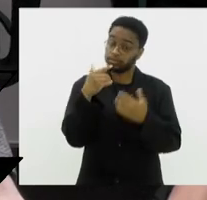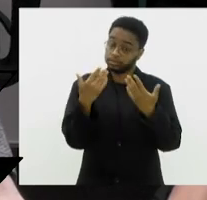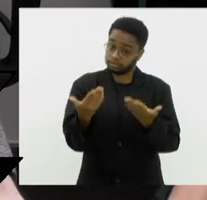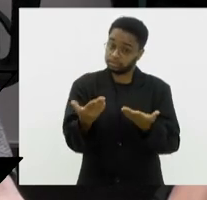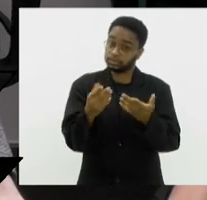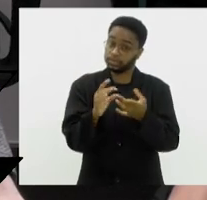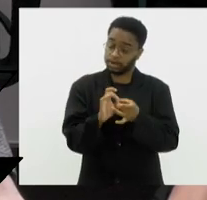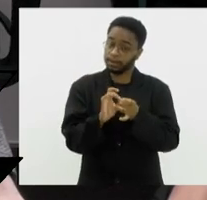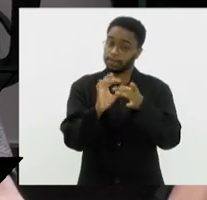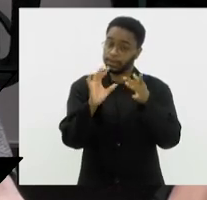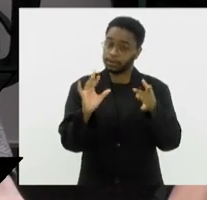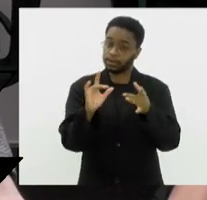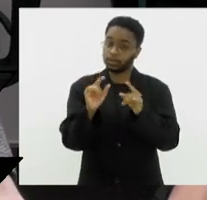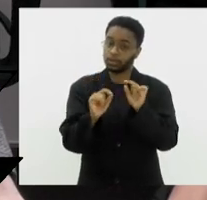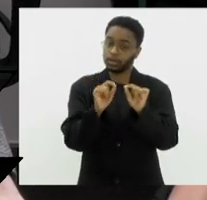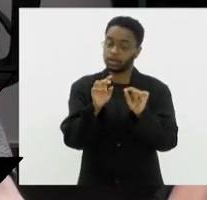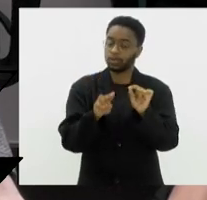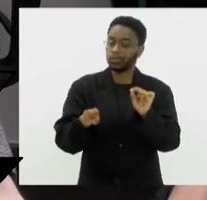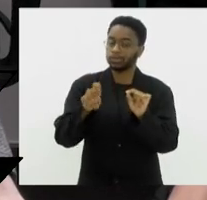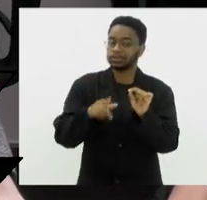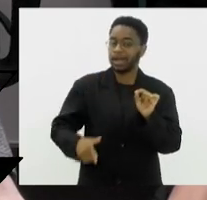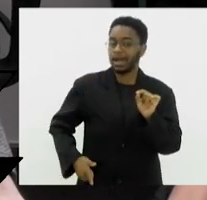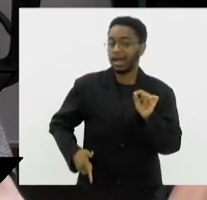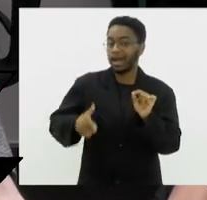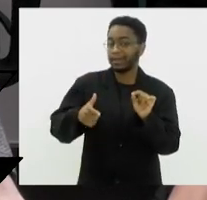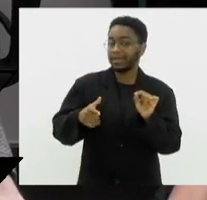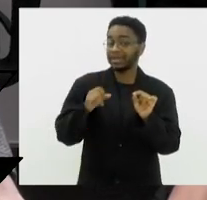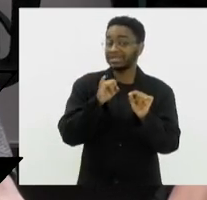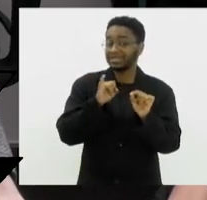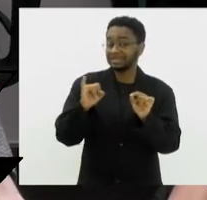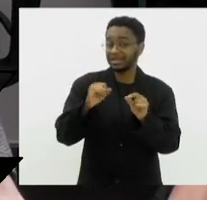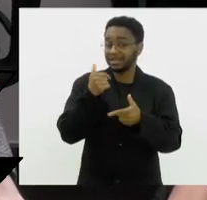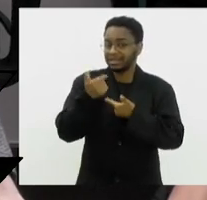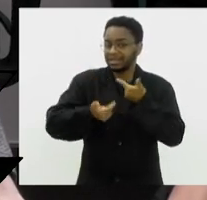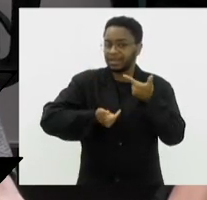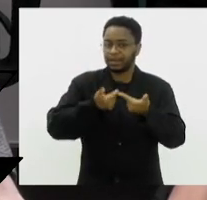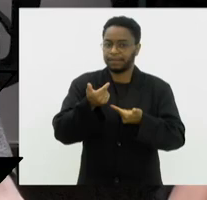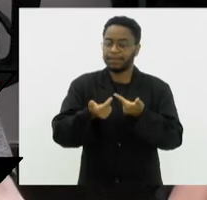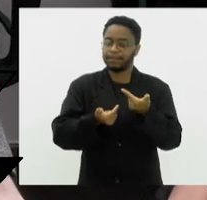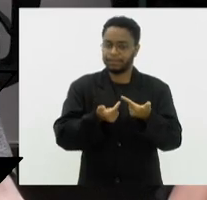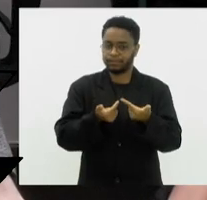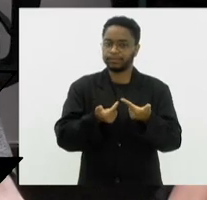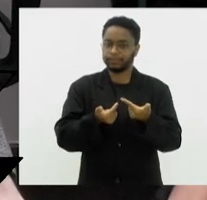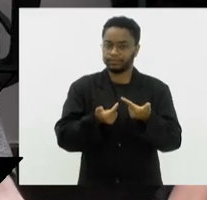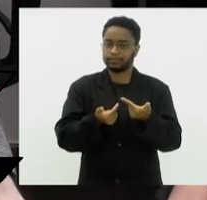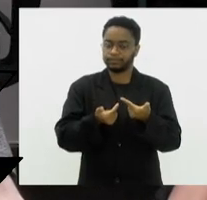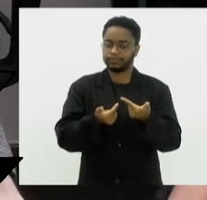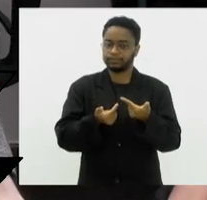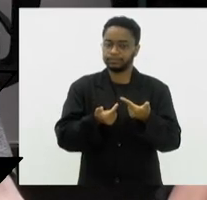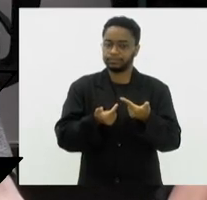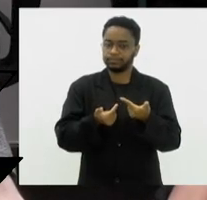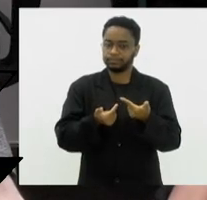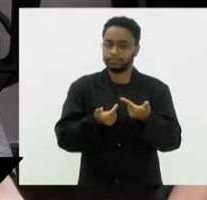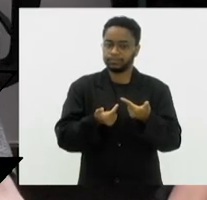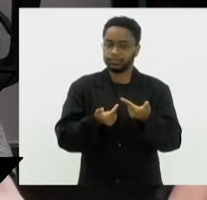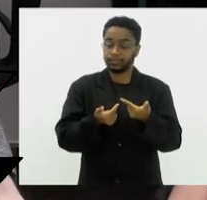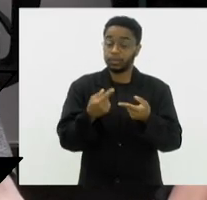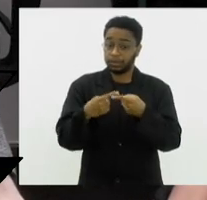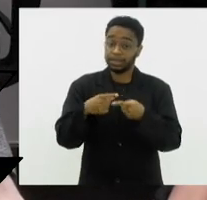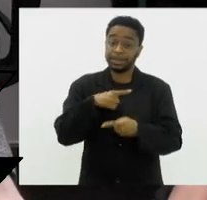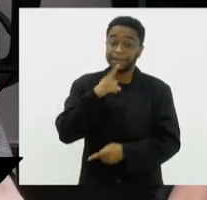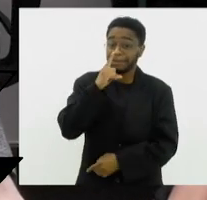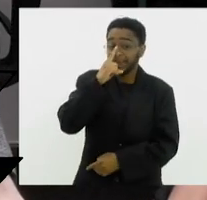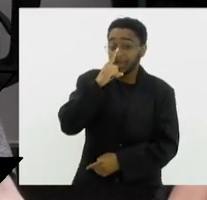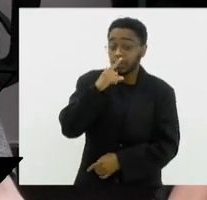permite que eles usem arma quando estão em serviço. Eles estão em risco